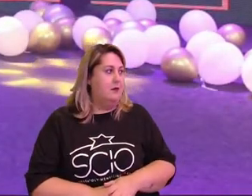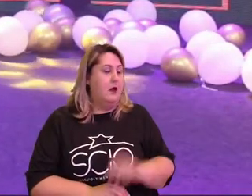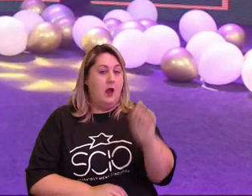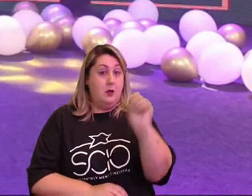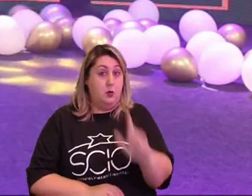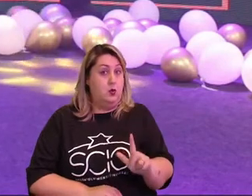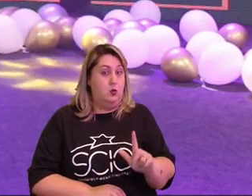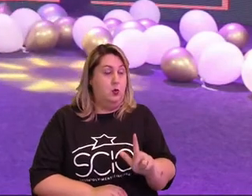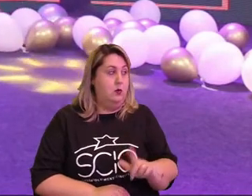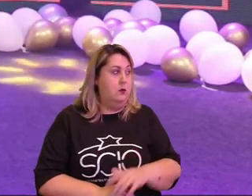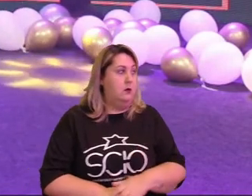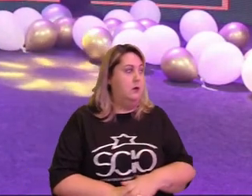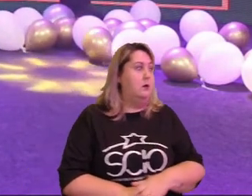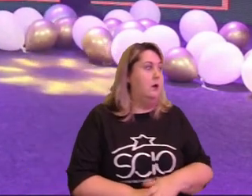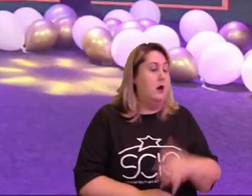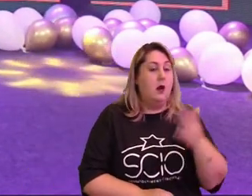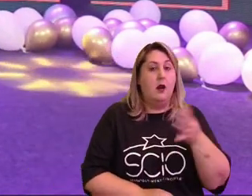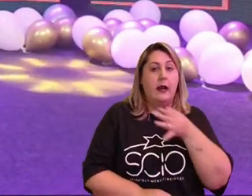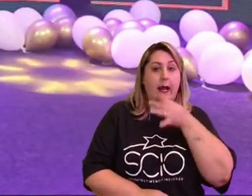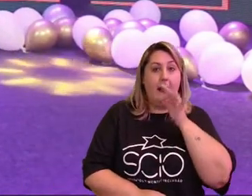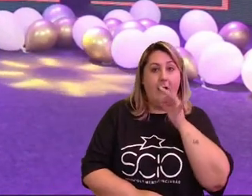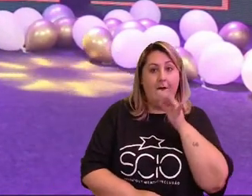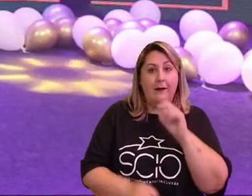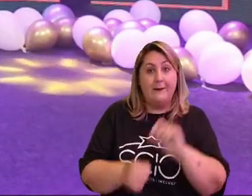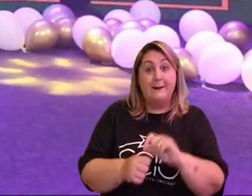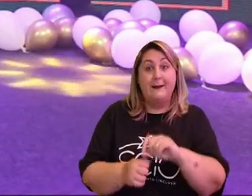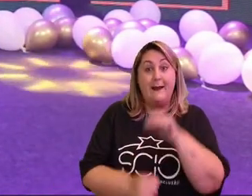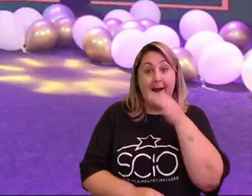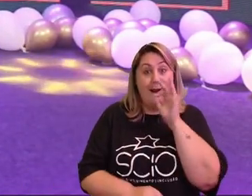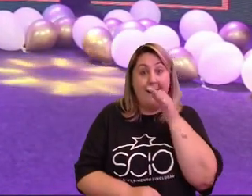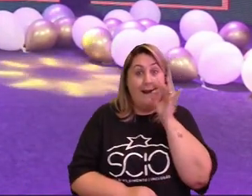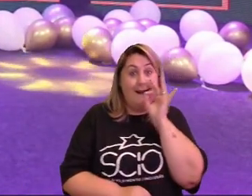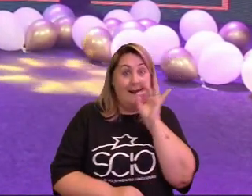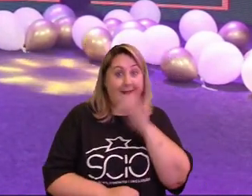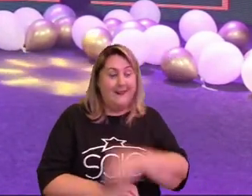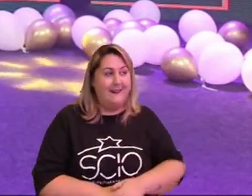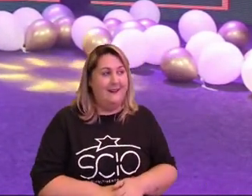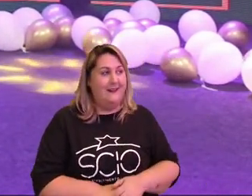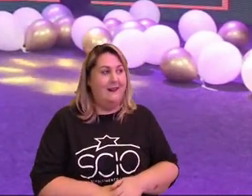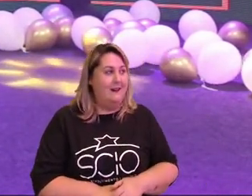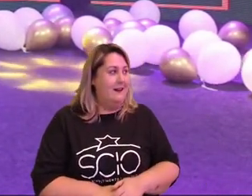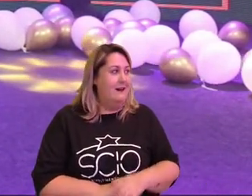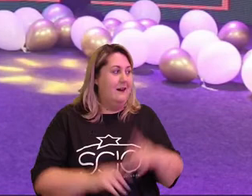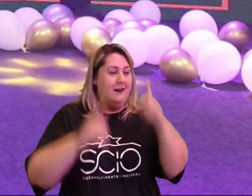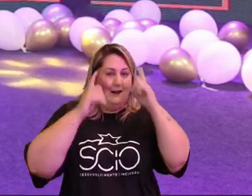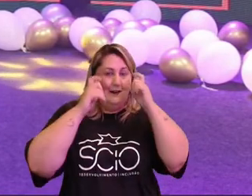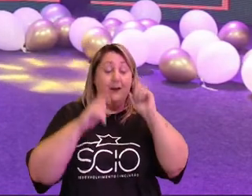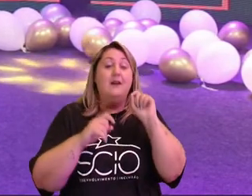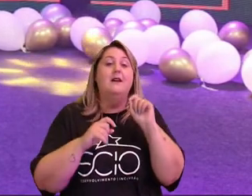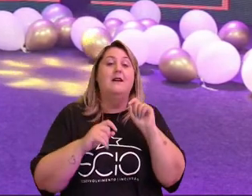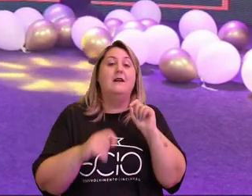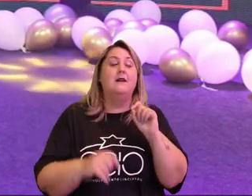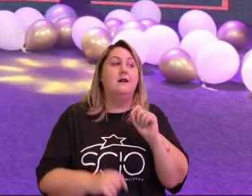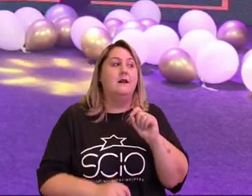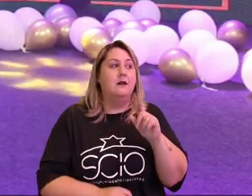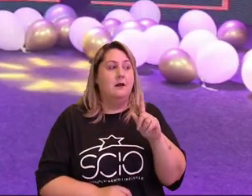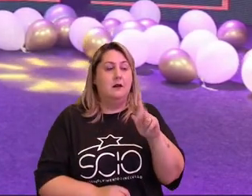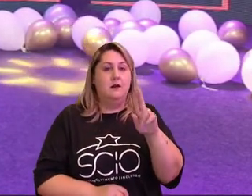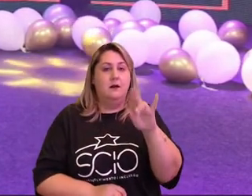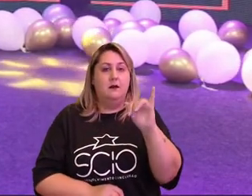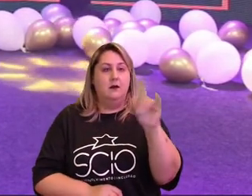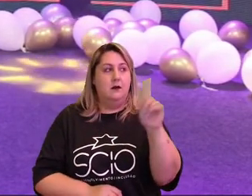né? É azul, então vamos na cafeteira, vamos no quiz na cafeteira. A foto é para quem participou do